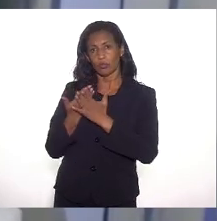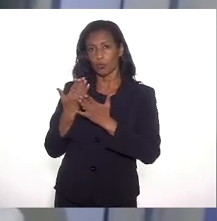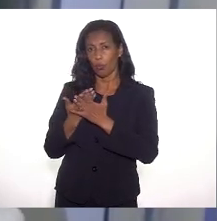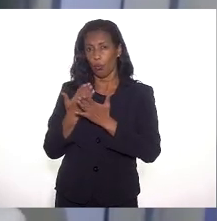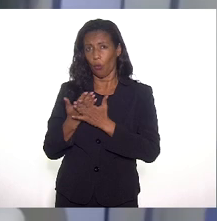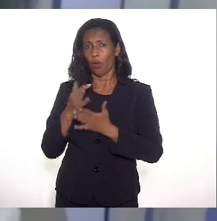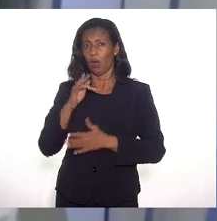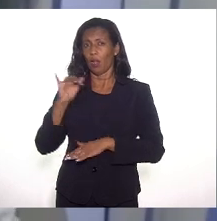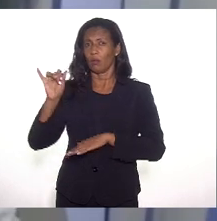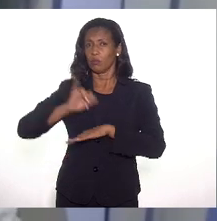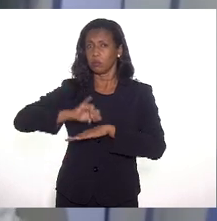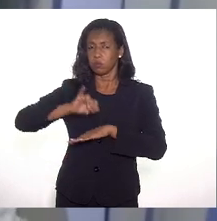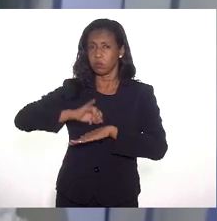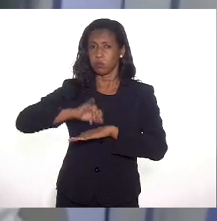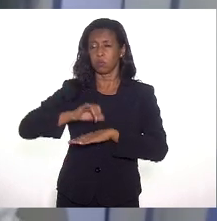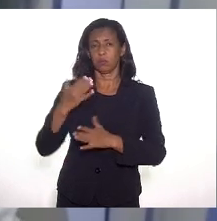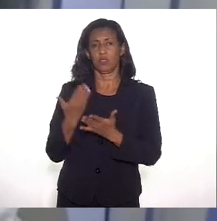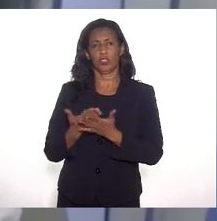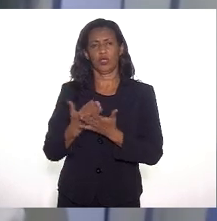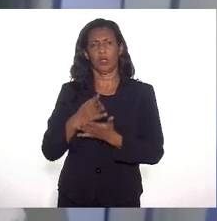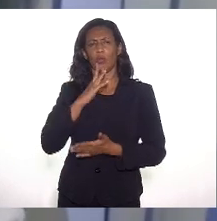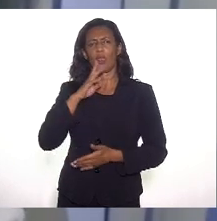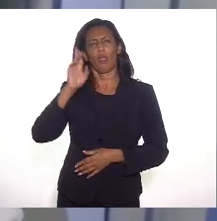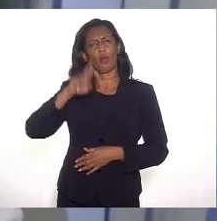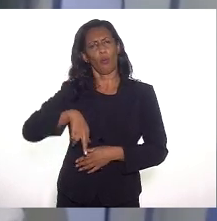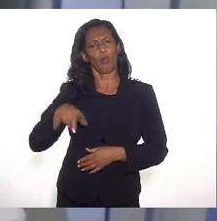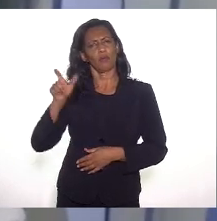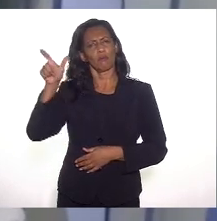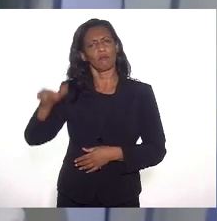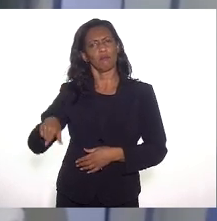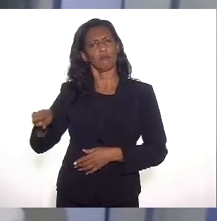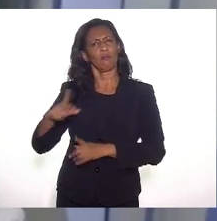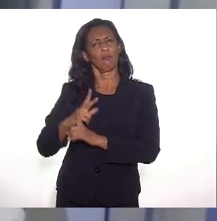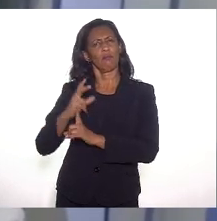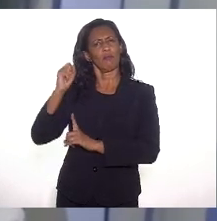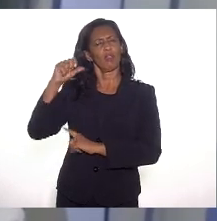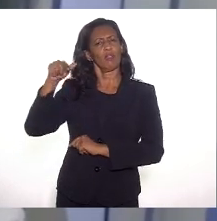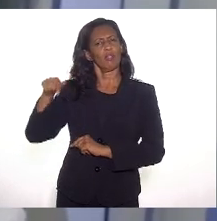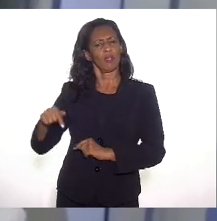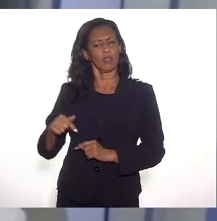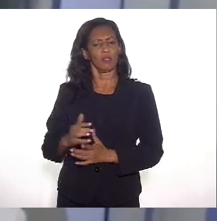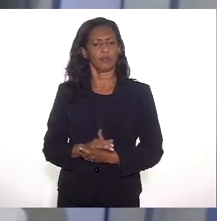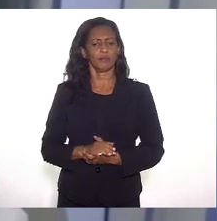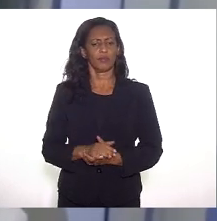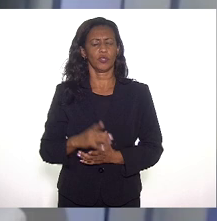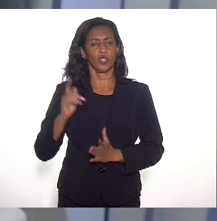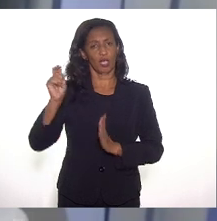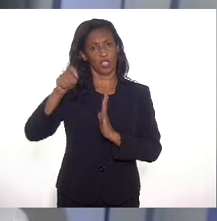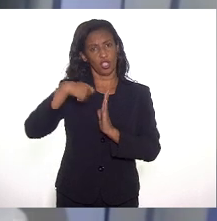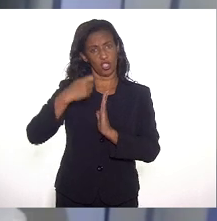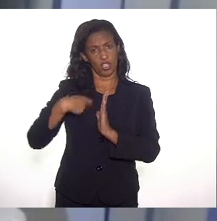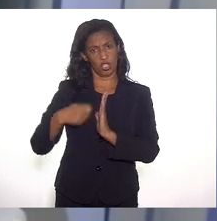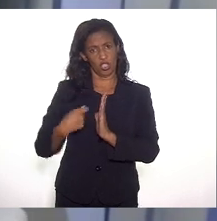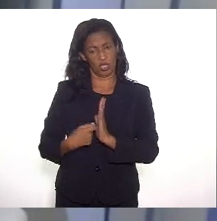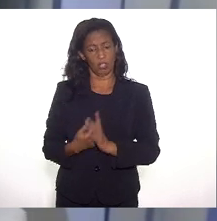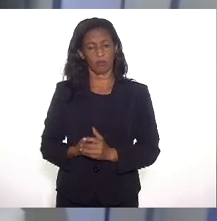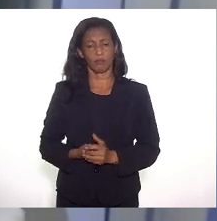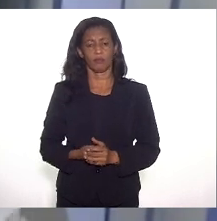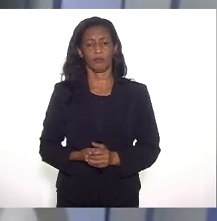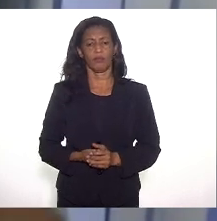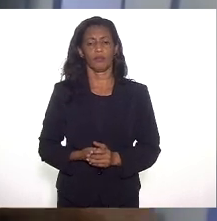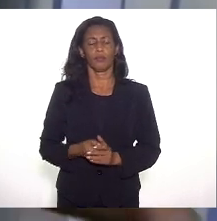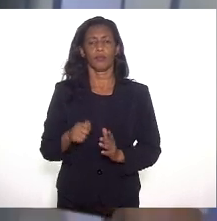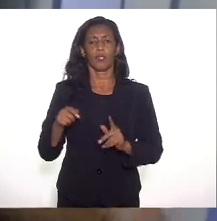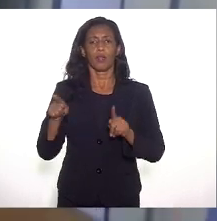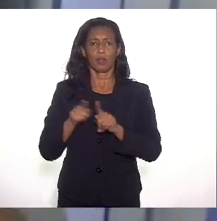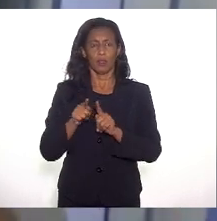que a Escola do Rio de Janeiro, reconheça este herói do nosso Estado, que ele já é herói inscrito no nosso livro de heróis, também por